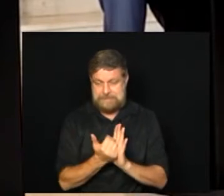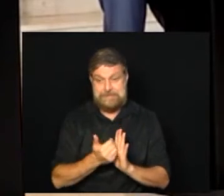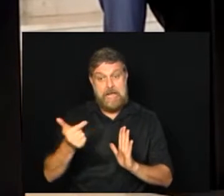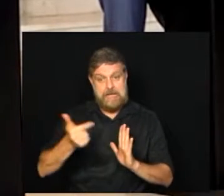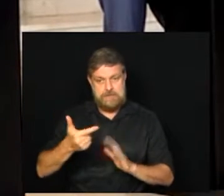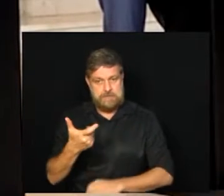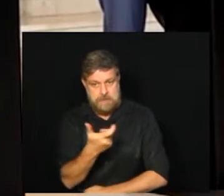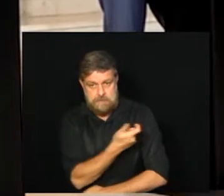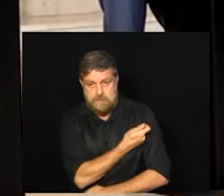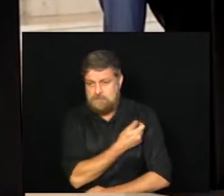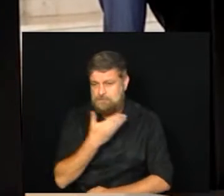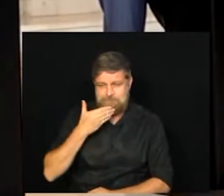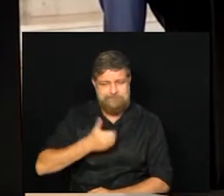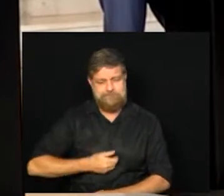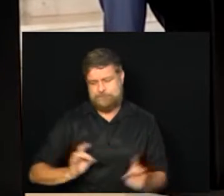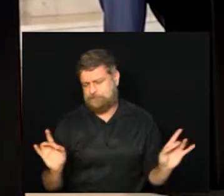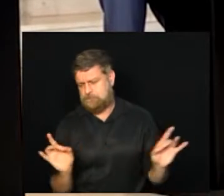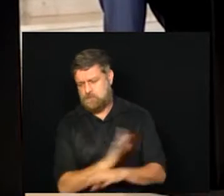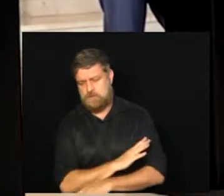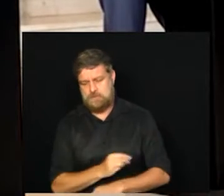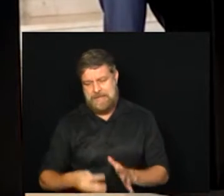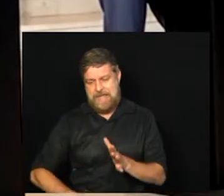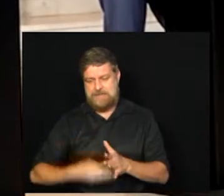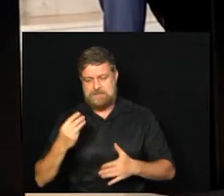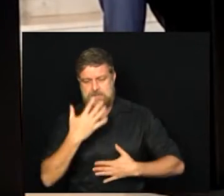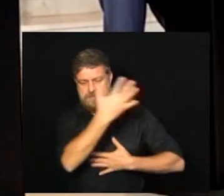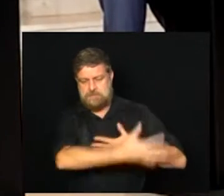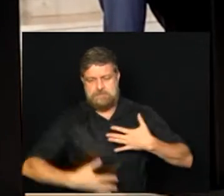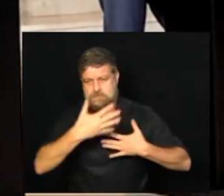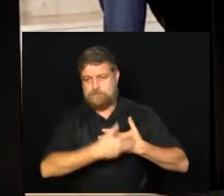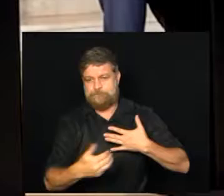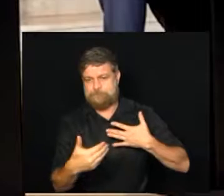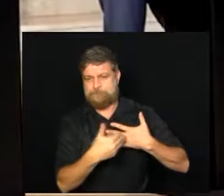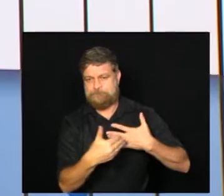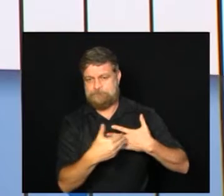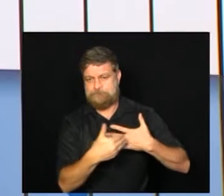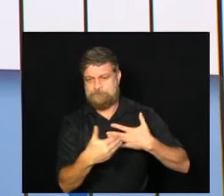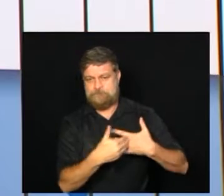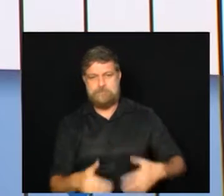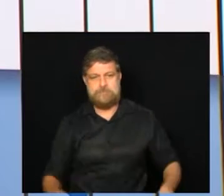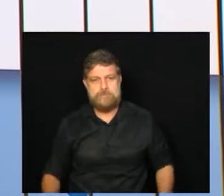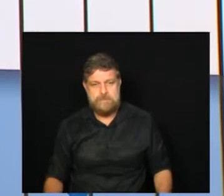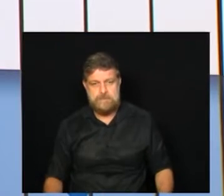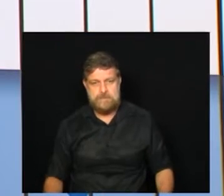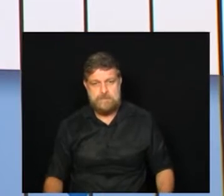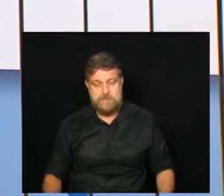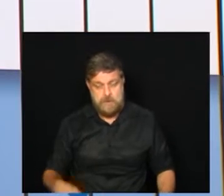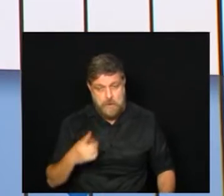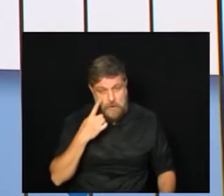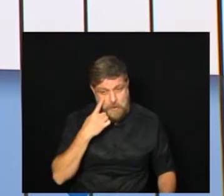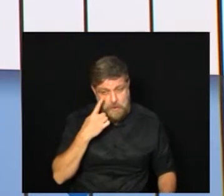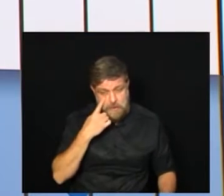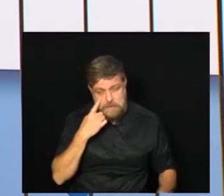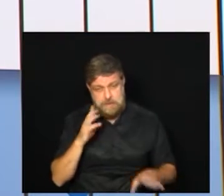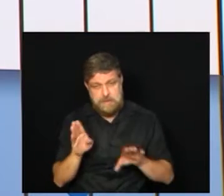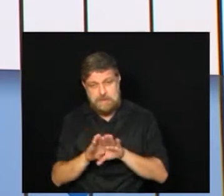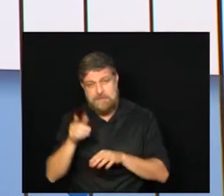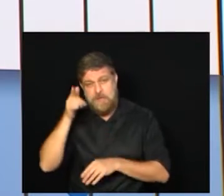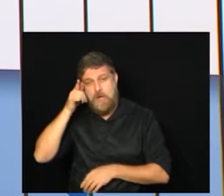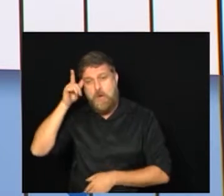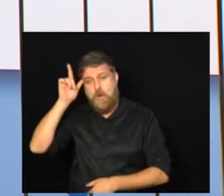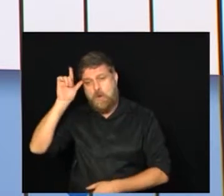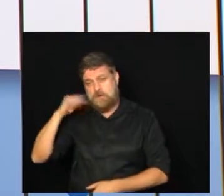na segunda e na terceira se elevam sobremaneira. Olha, inclusive, ontem a